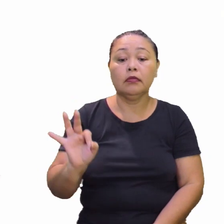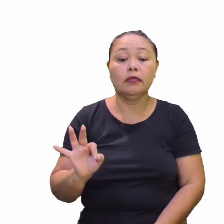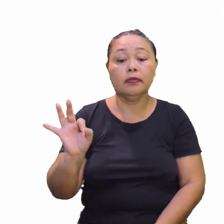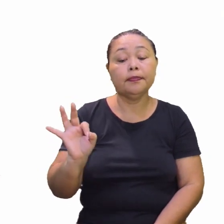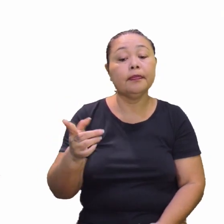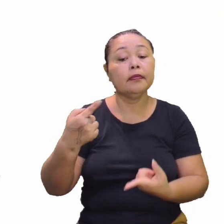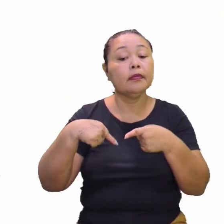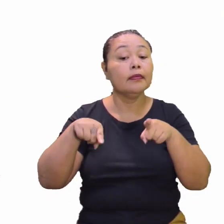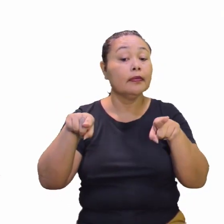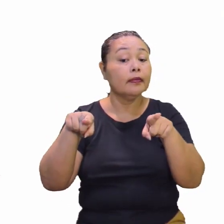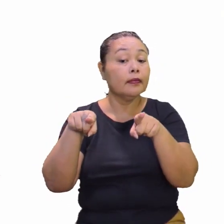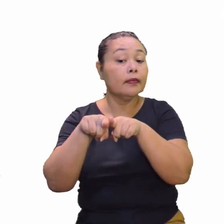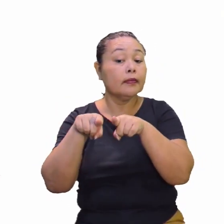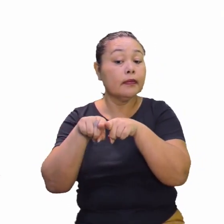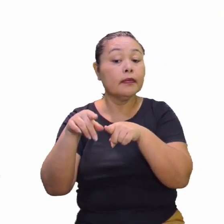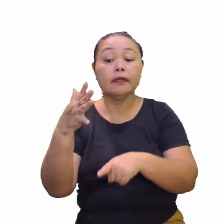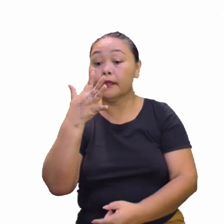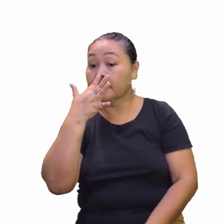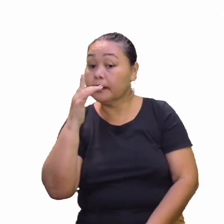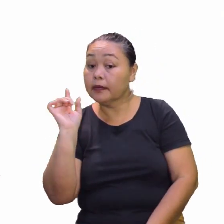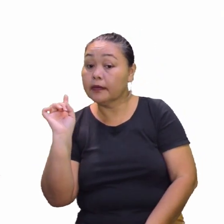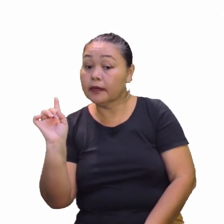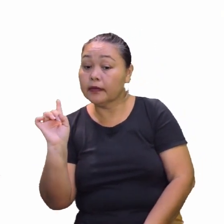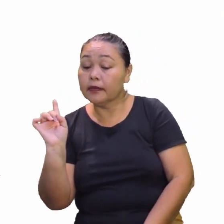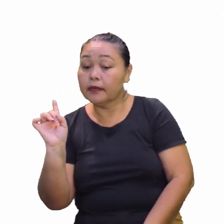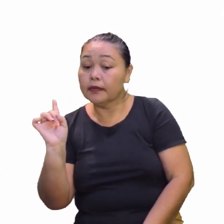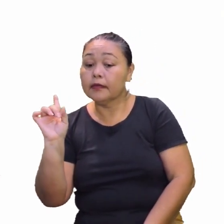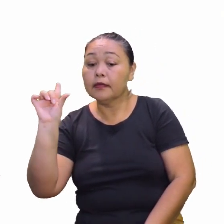69,6%, e também a gente observou o quê?